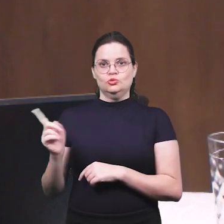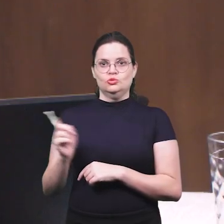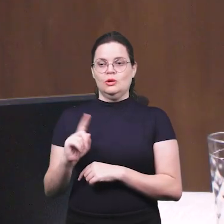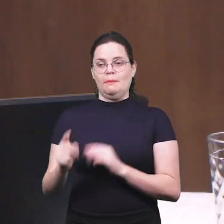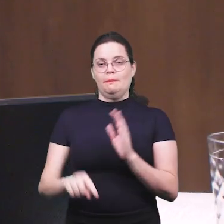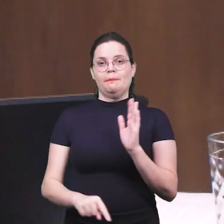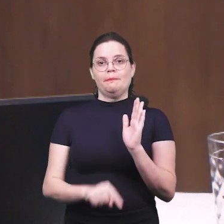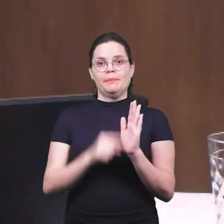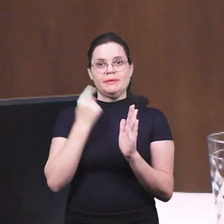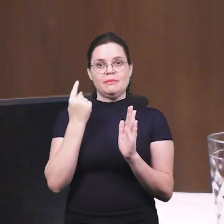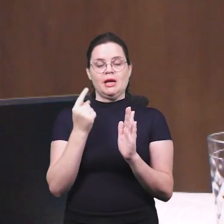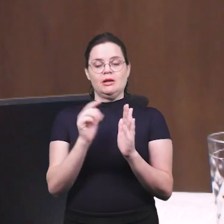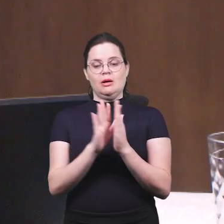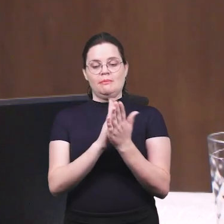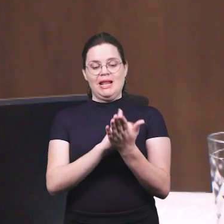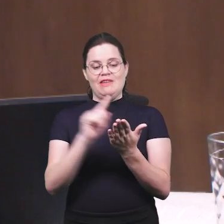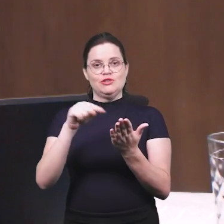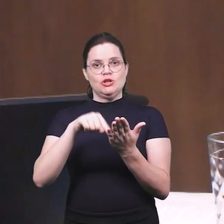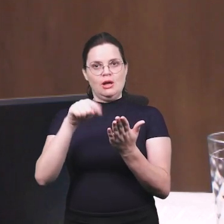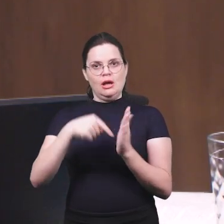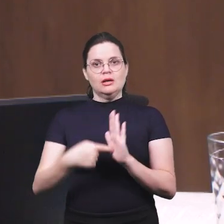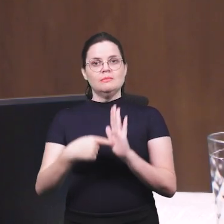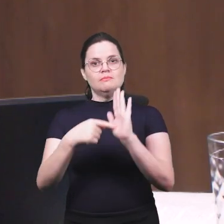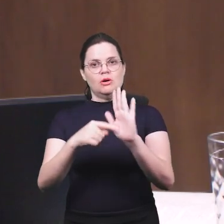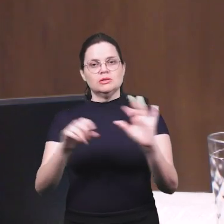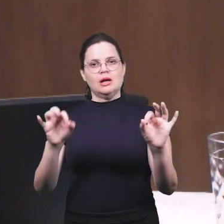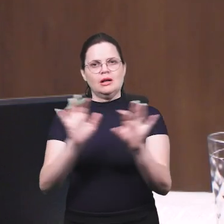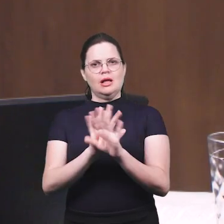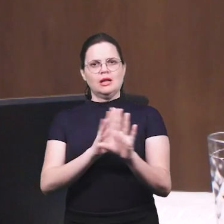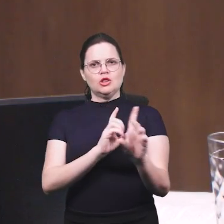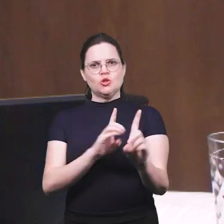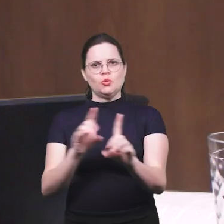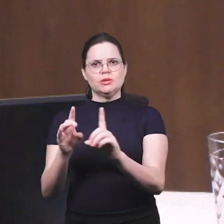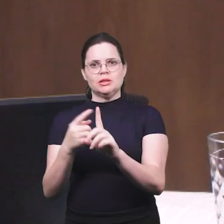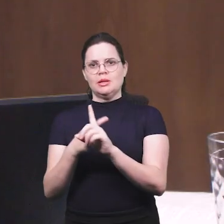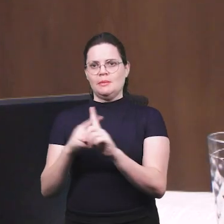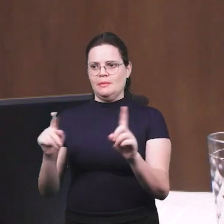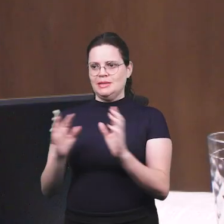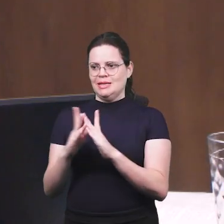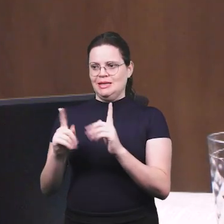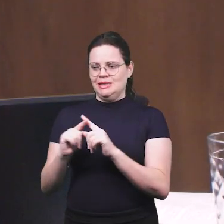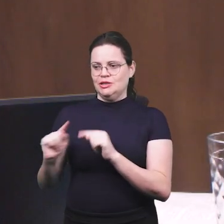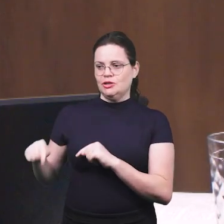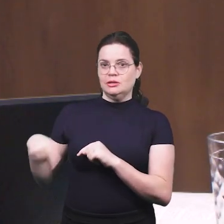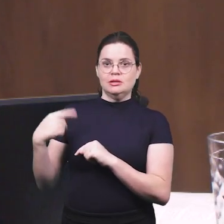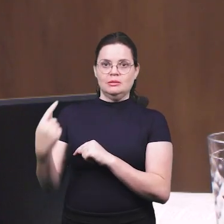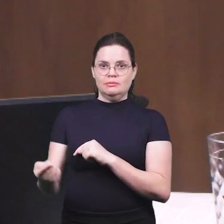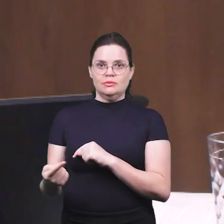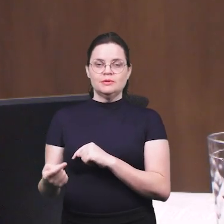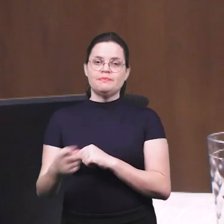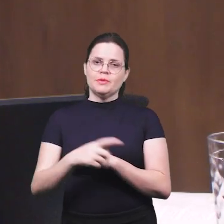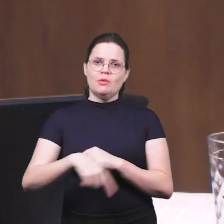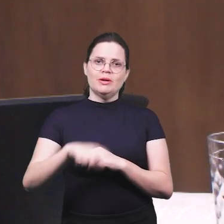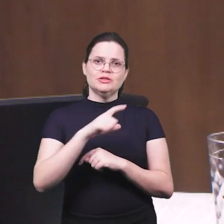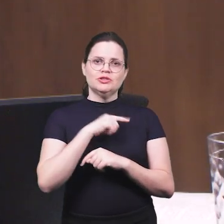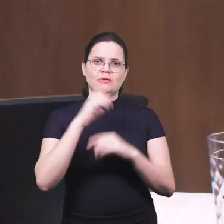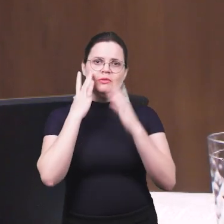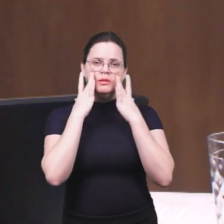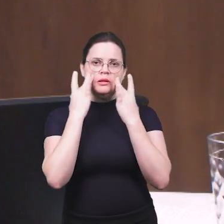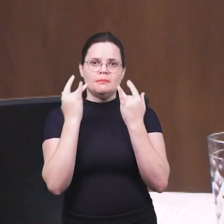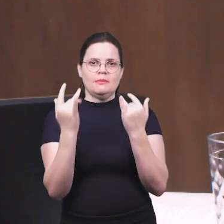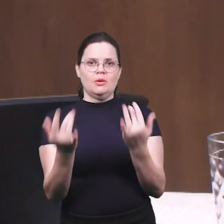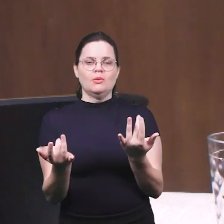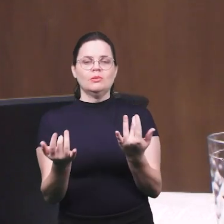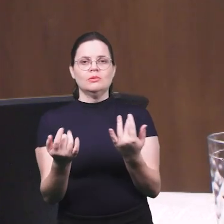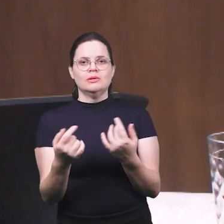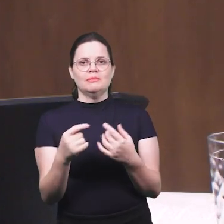veio a palavra, depois veio a igreja, então a igreja tinha o domínio sobre todas as coisas. Então havia um temor daqueles que não conheciam a palavra,